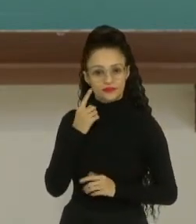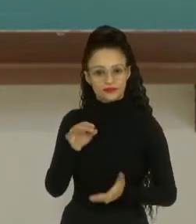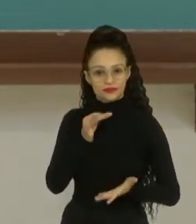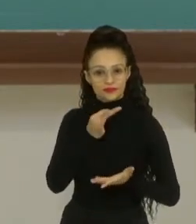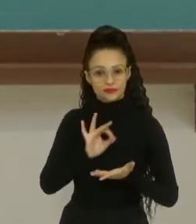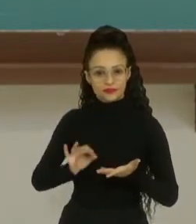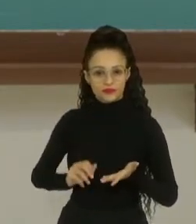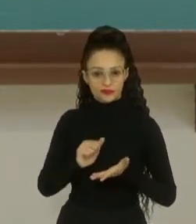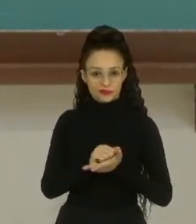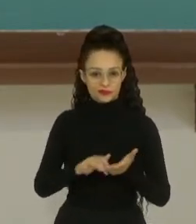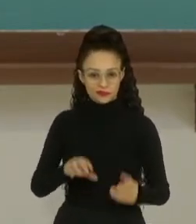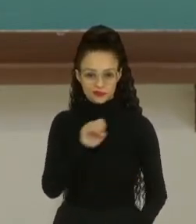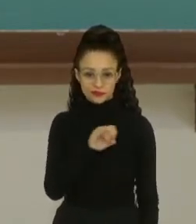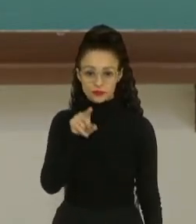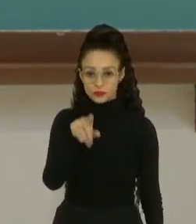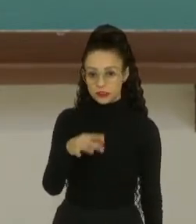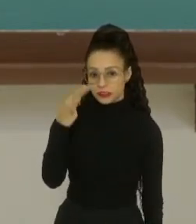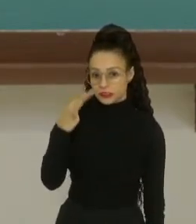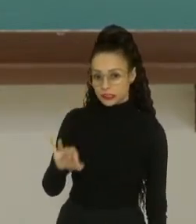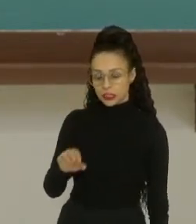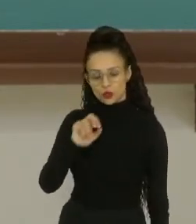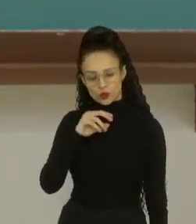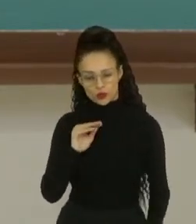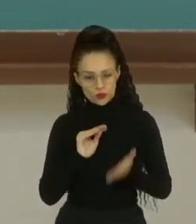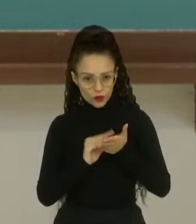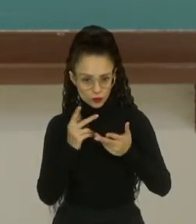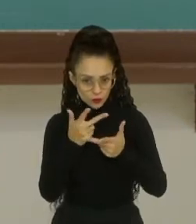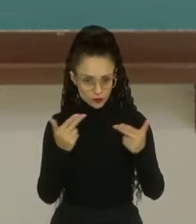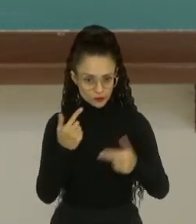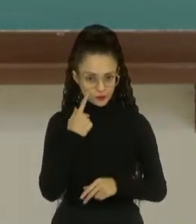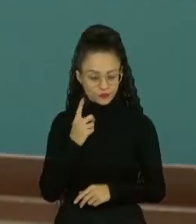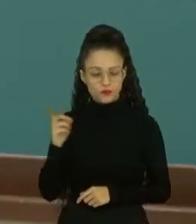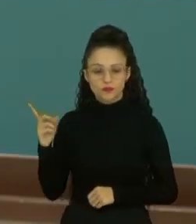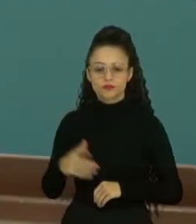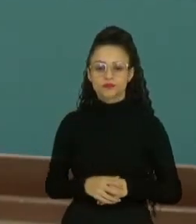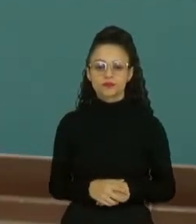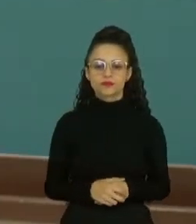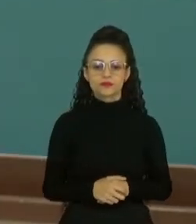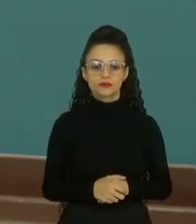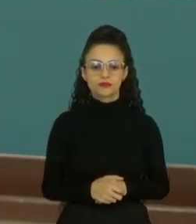então se você acertou ou ficou faltando alguma coisa aí.